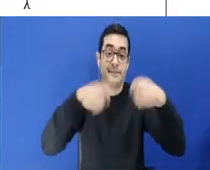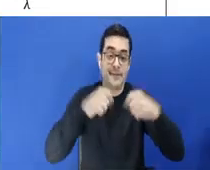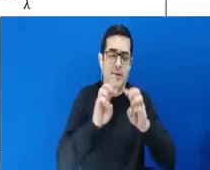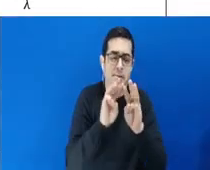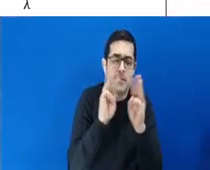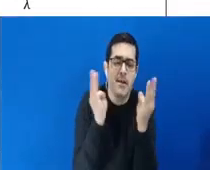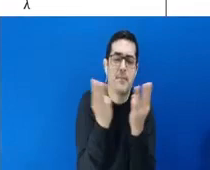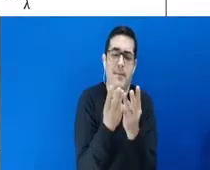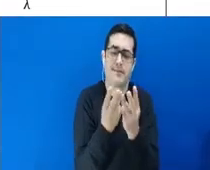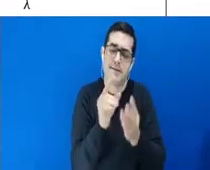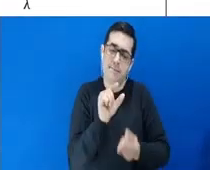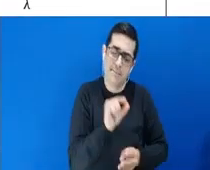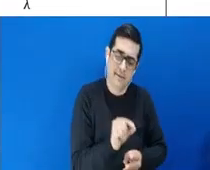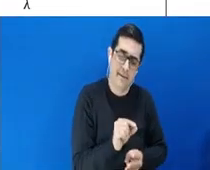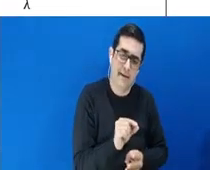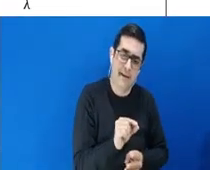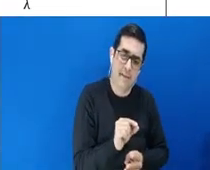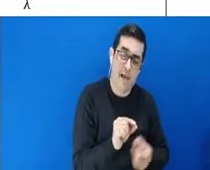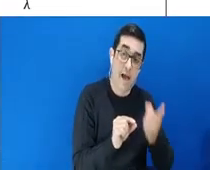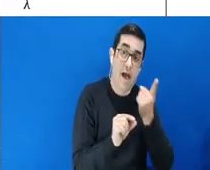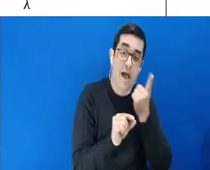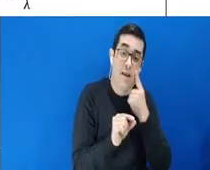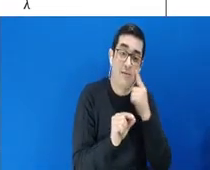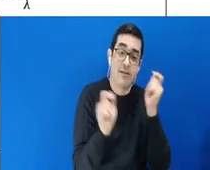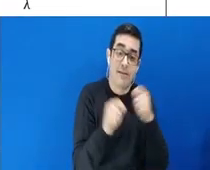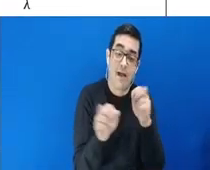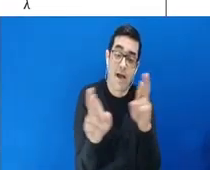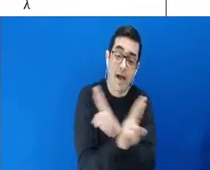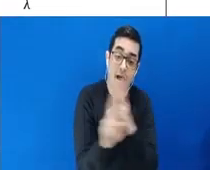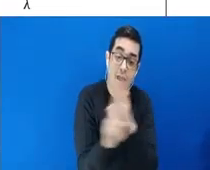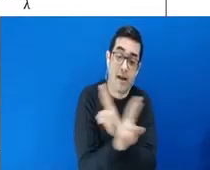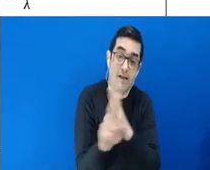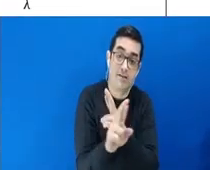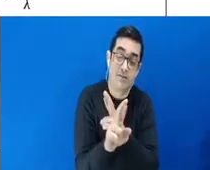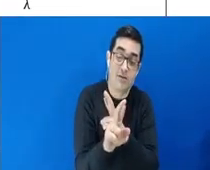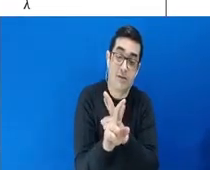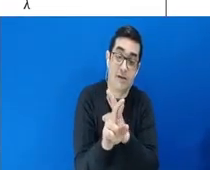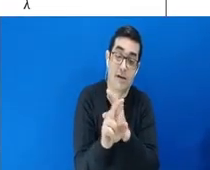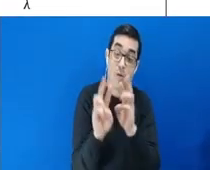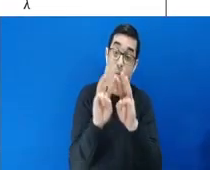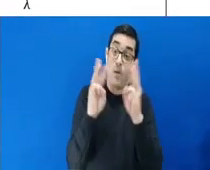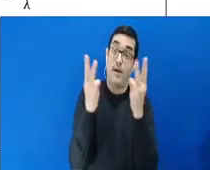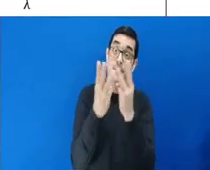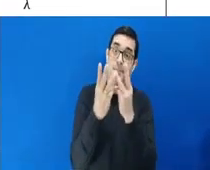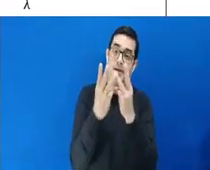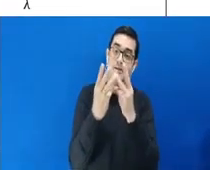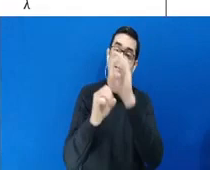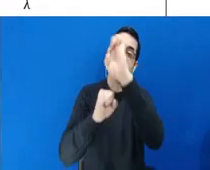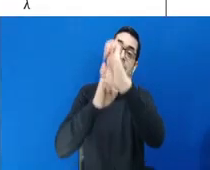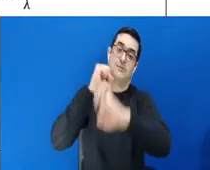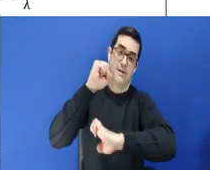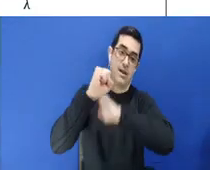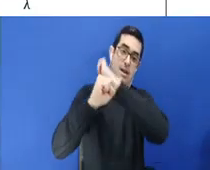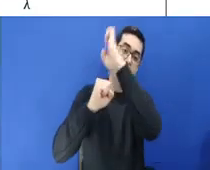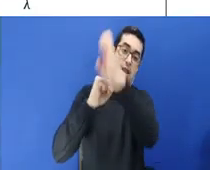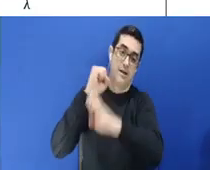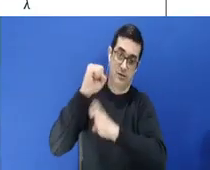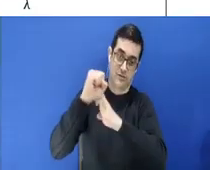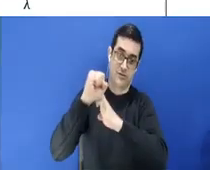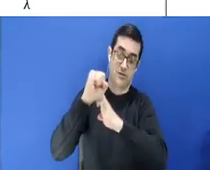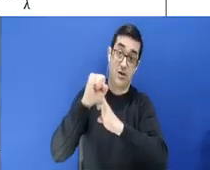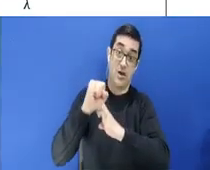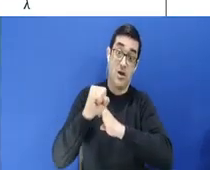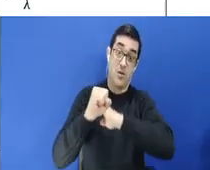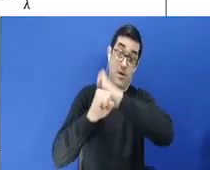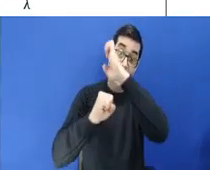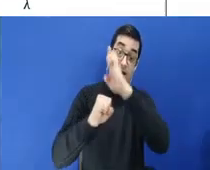Ele relaciona com a massa do elétron. Então, aqui, quanto menor a massa, maior o